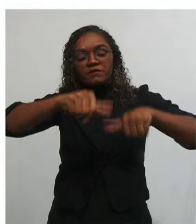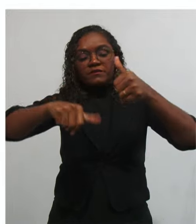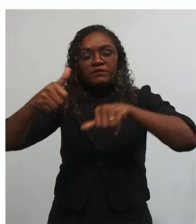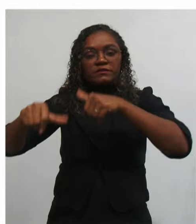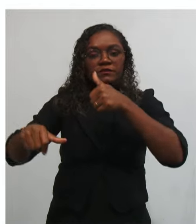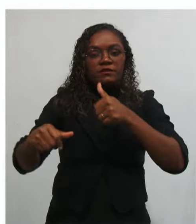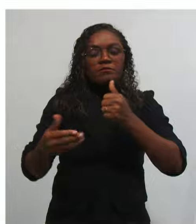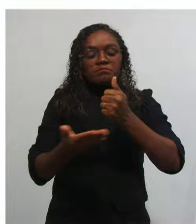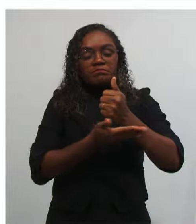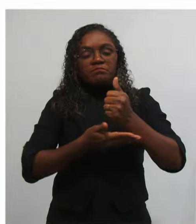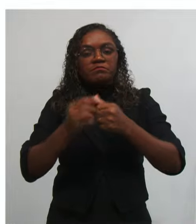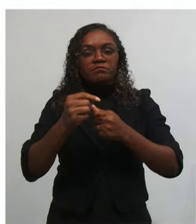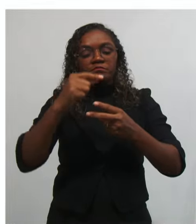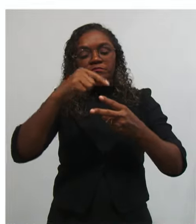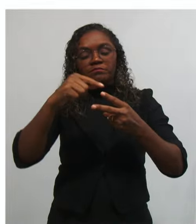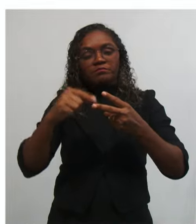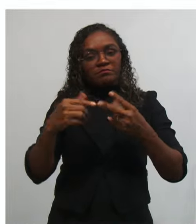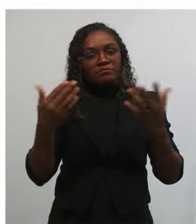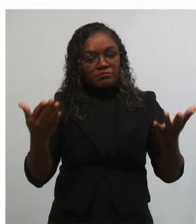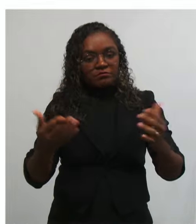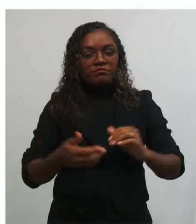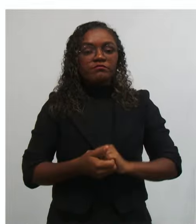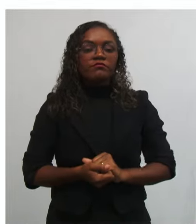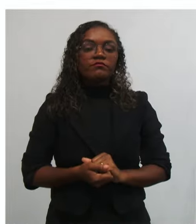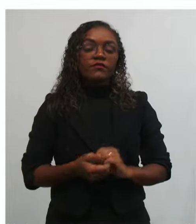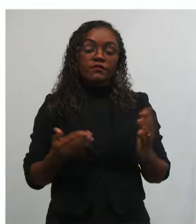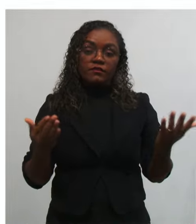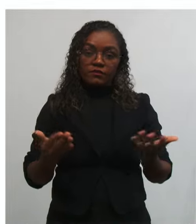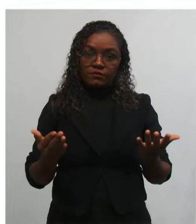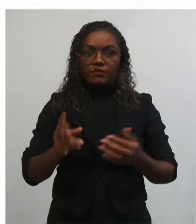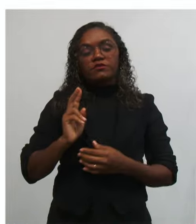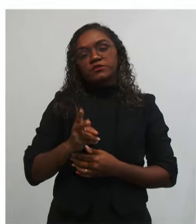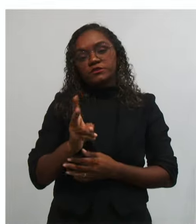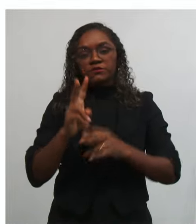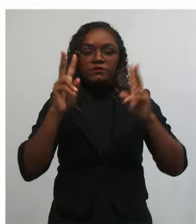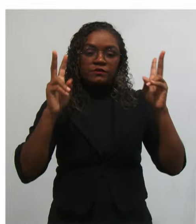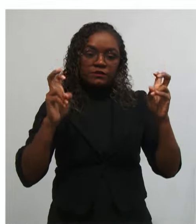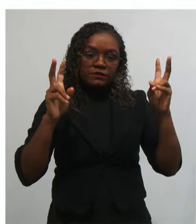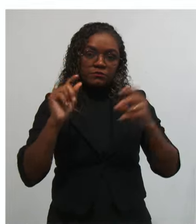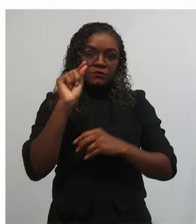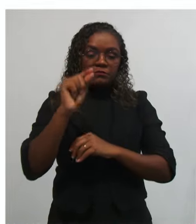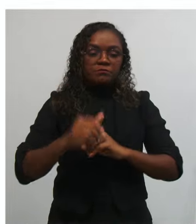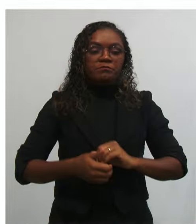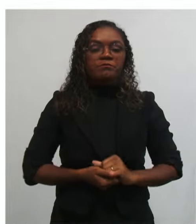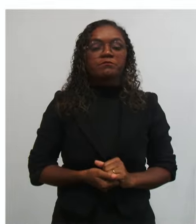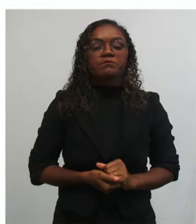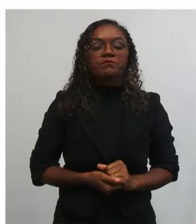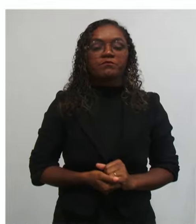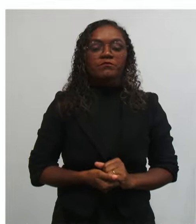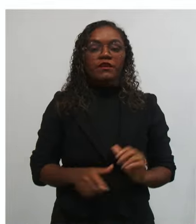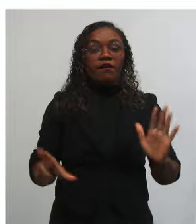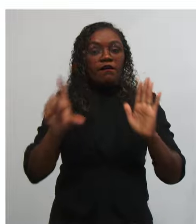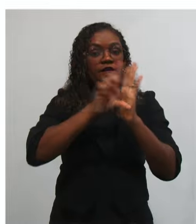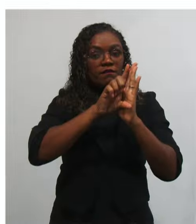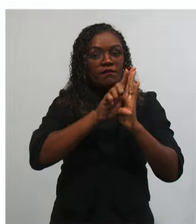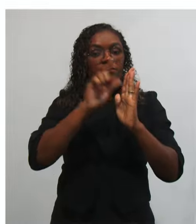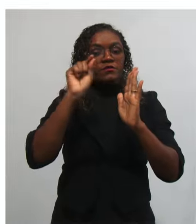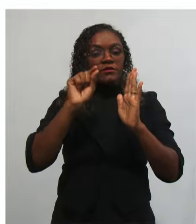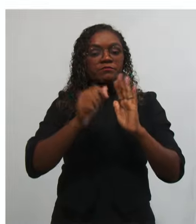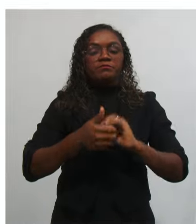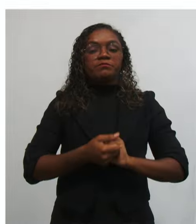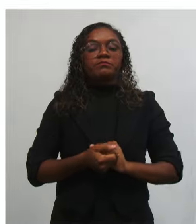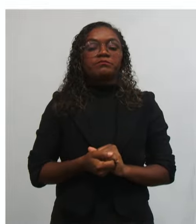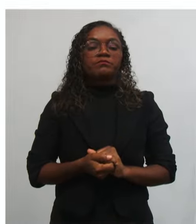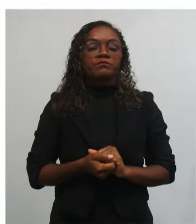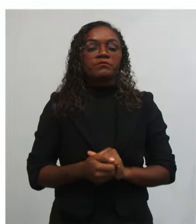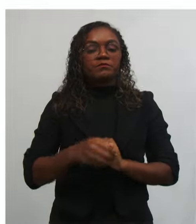esses dois aspectos continuando aí vamos entrar agora aí na parte legal E aí já caminhando